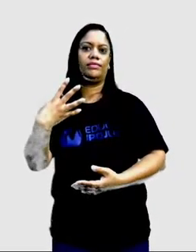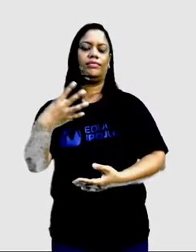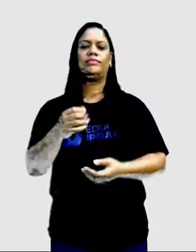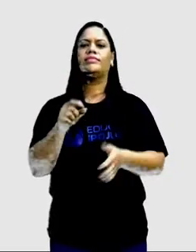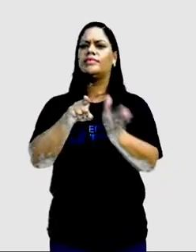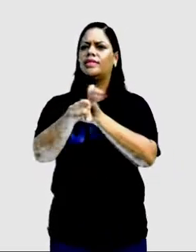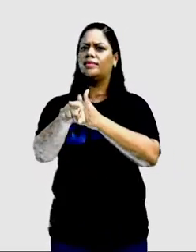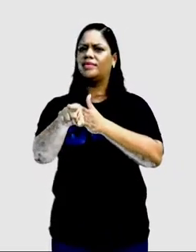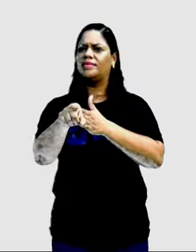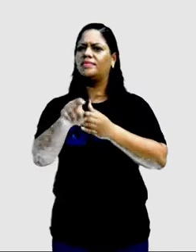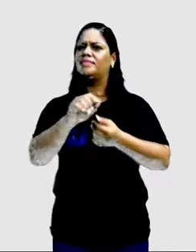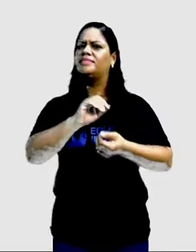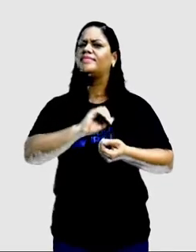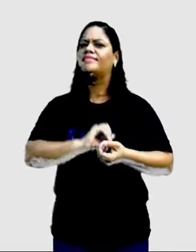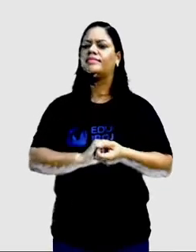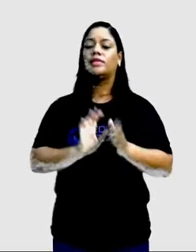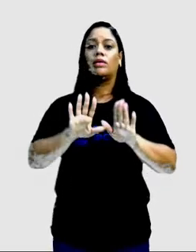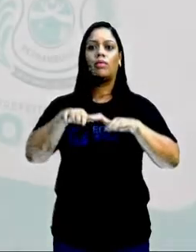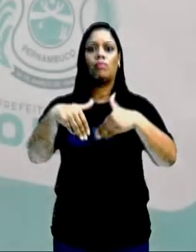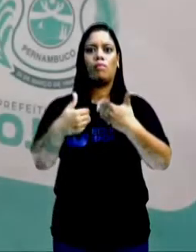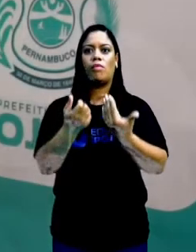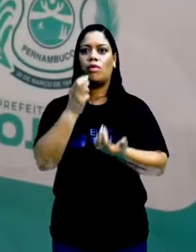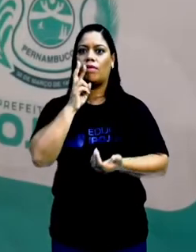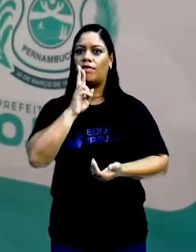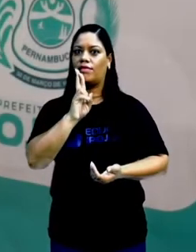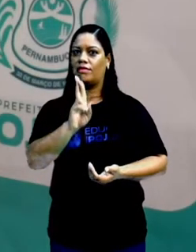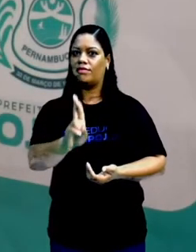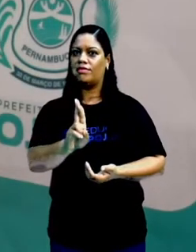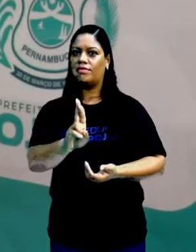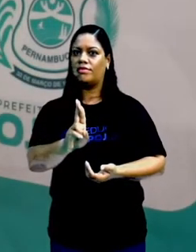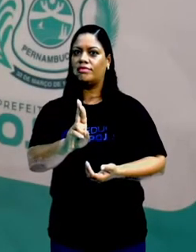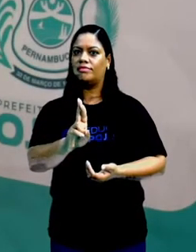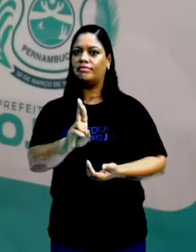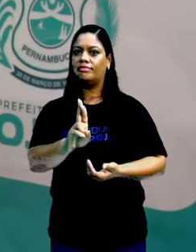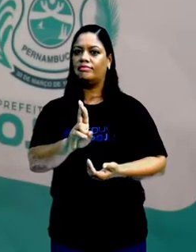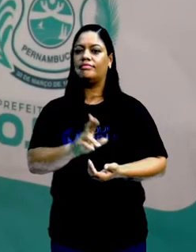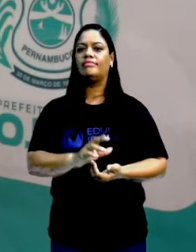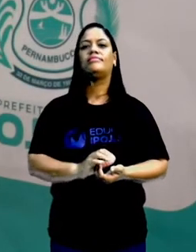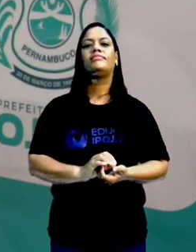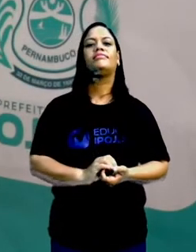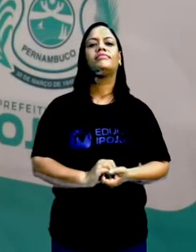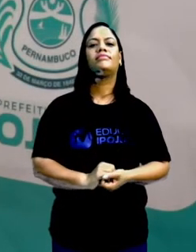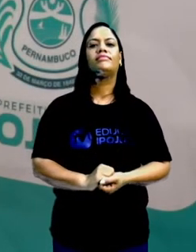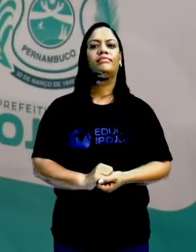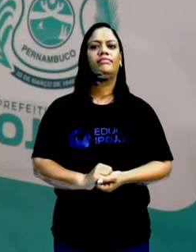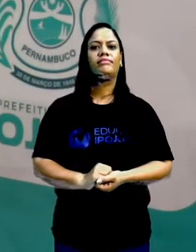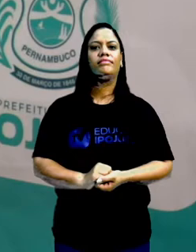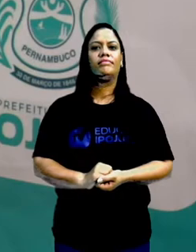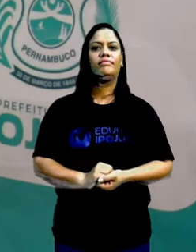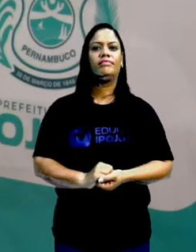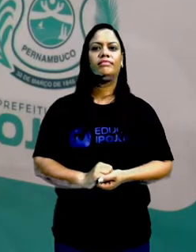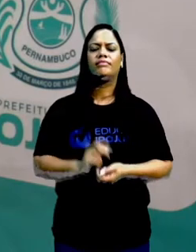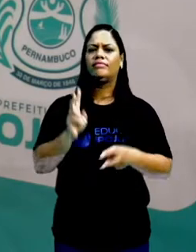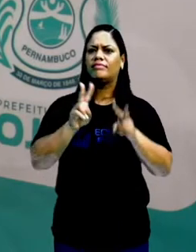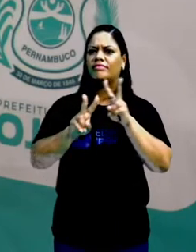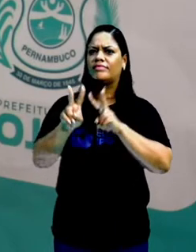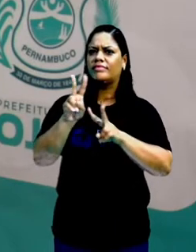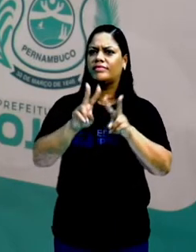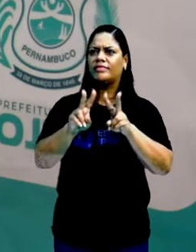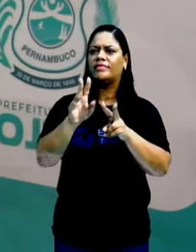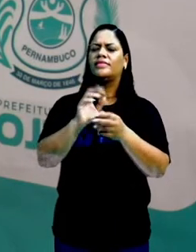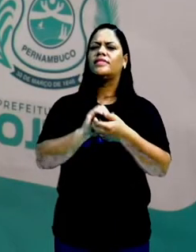é, qual é o resultado dessa operação mesmo? Seja na adição, seja